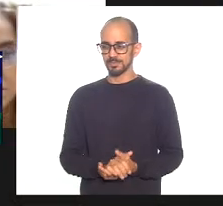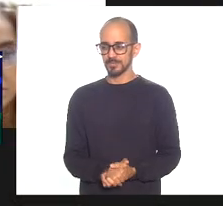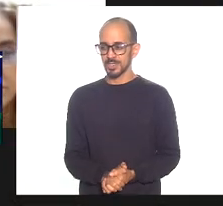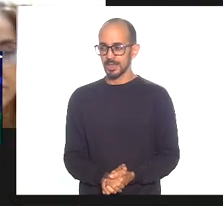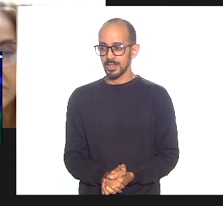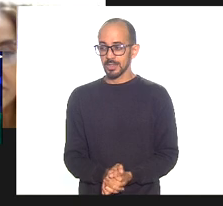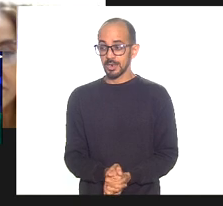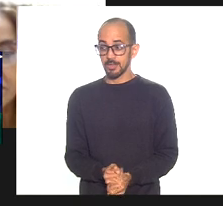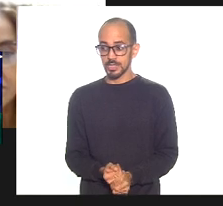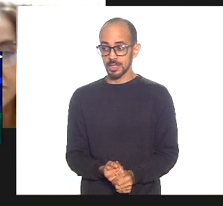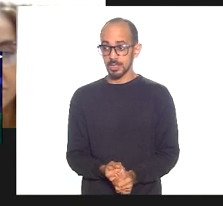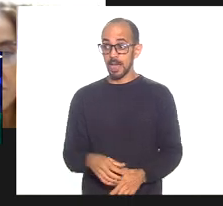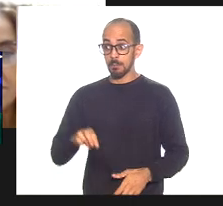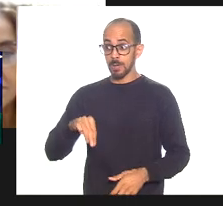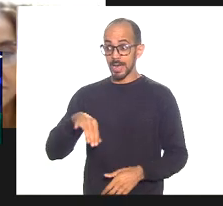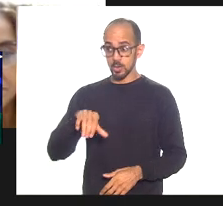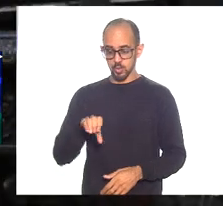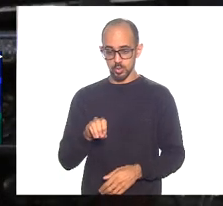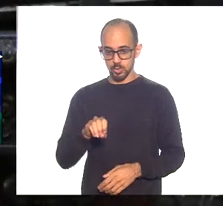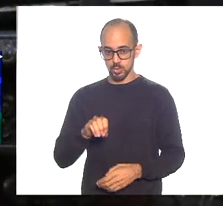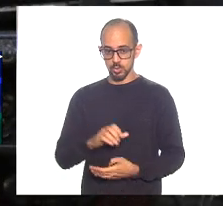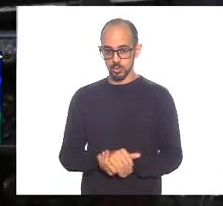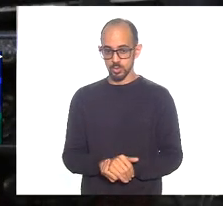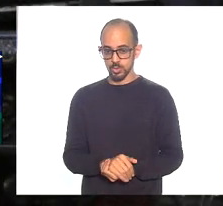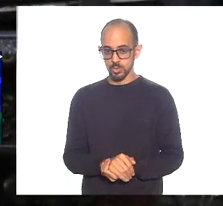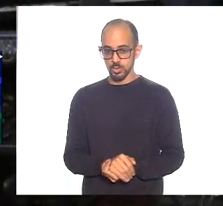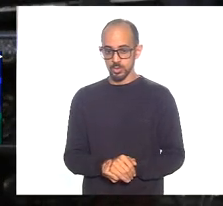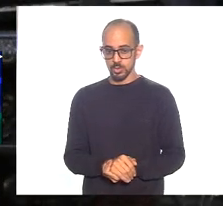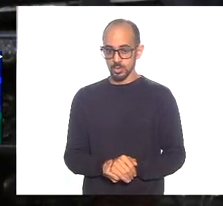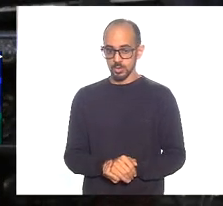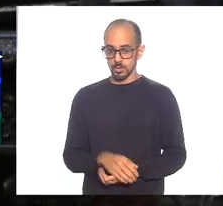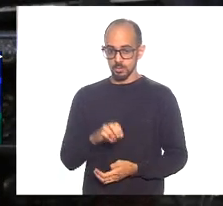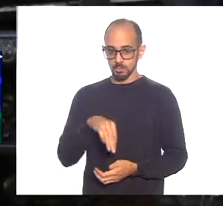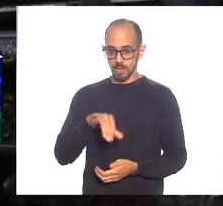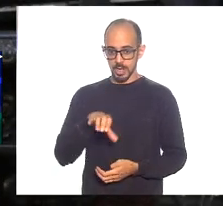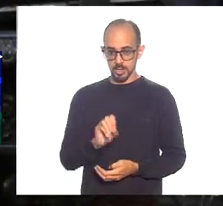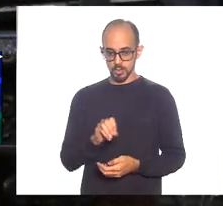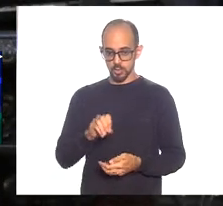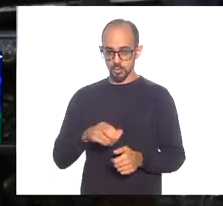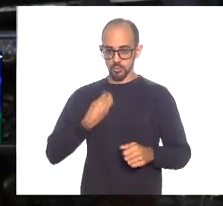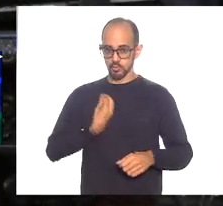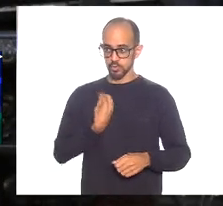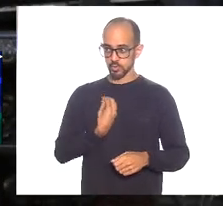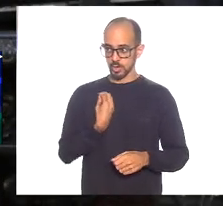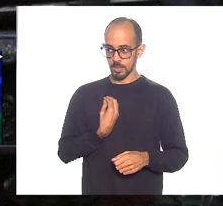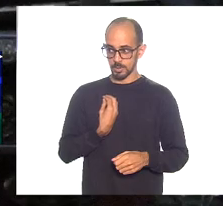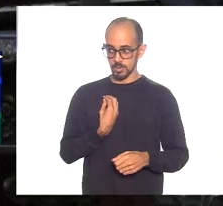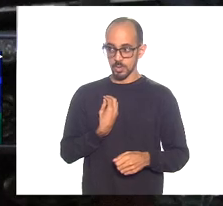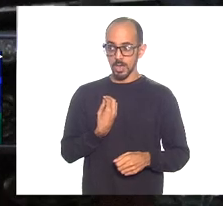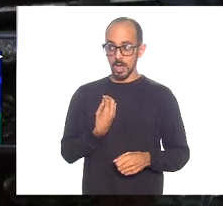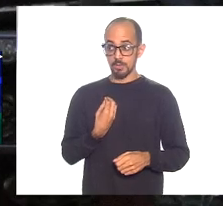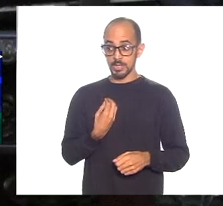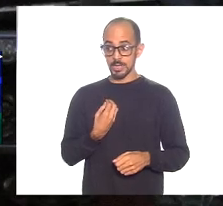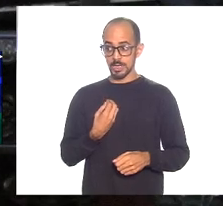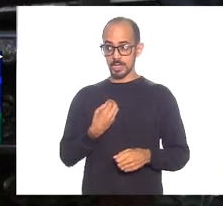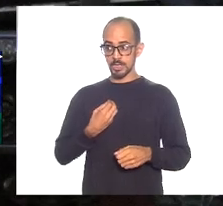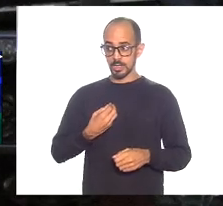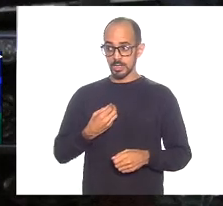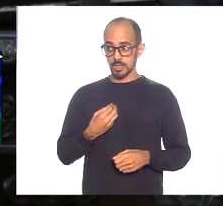do próximo mês de maio funcionamento da Assembleia se dará no plenário